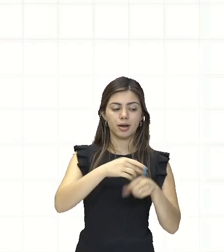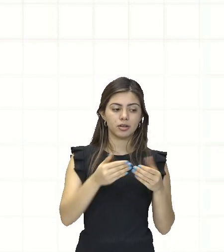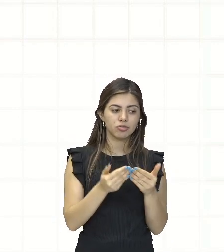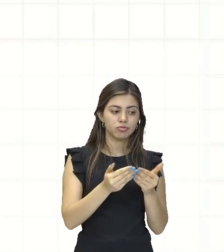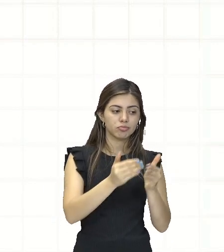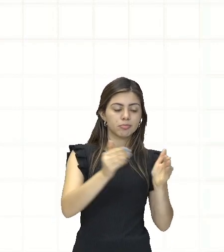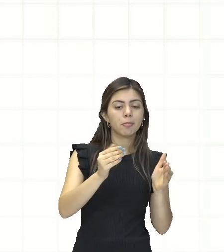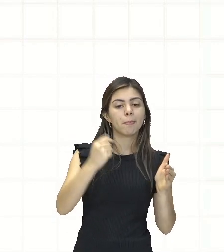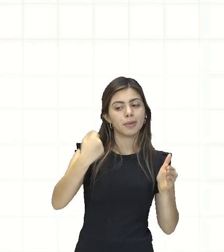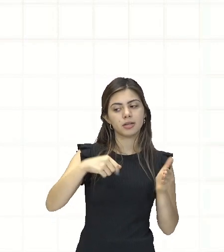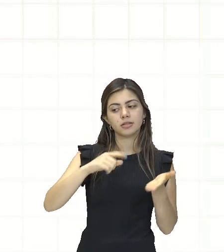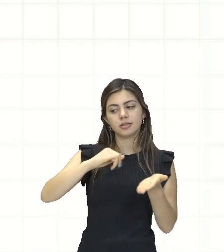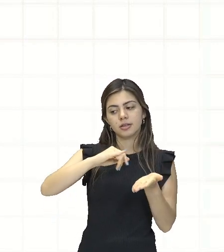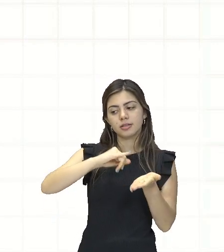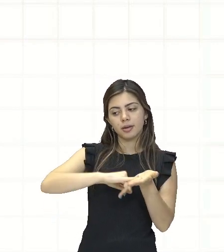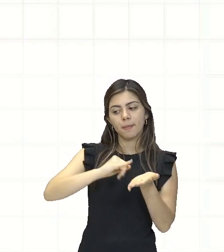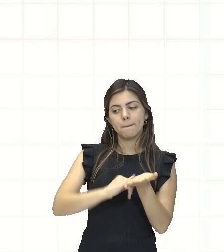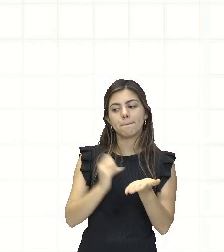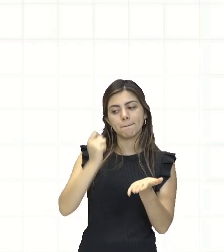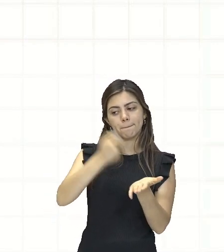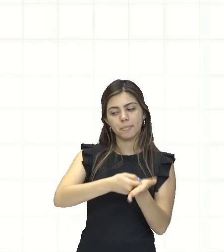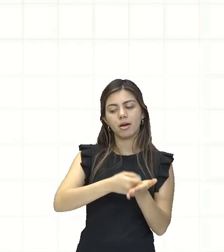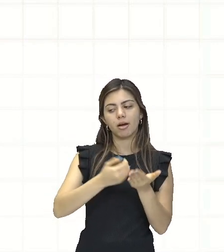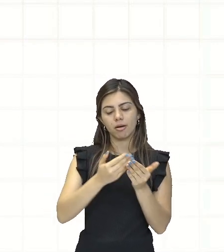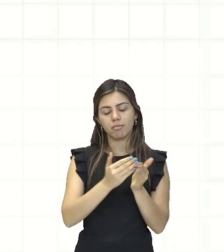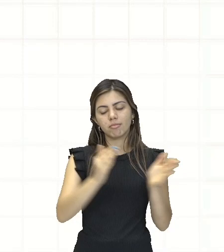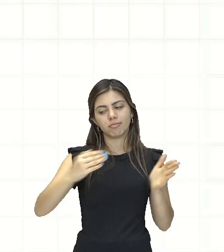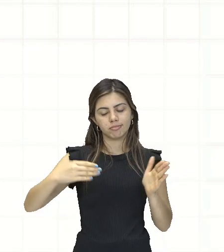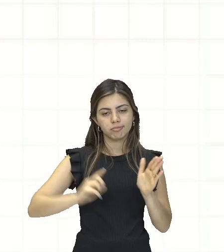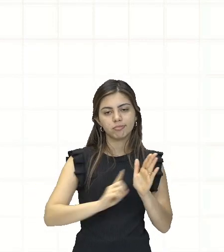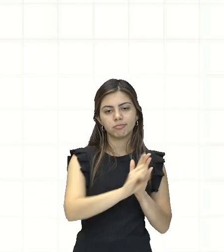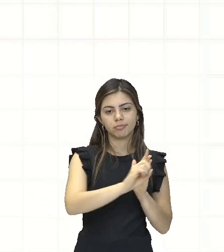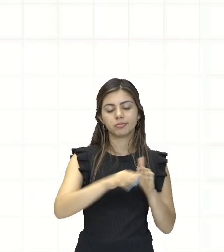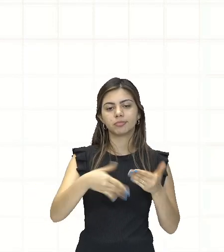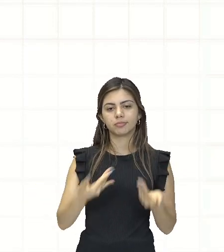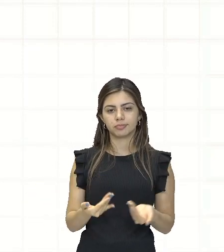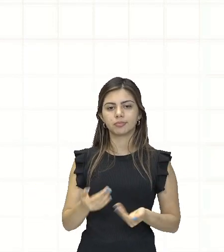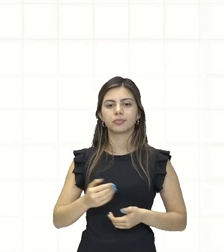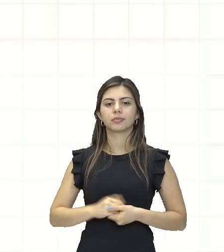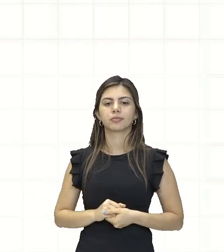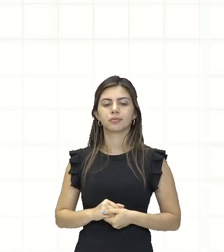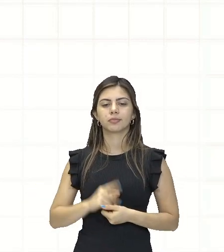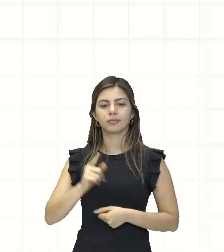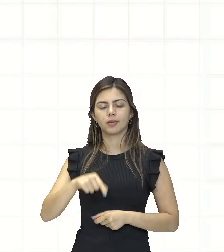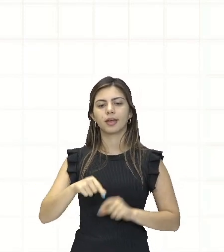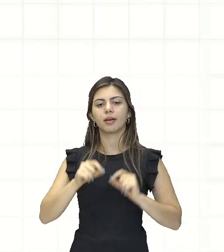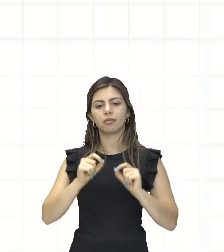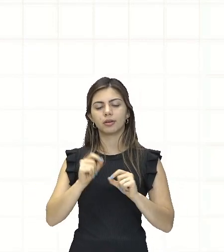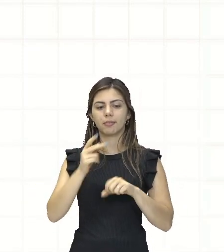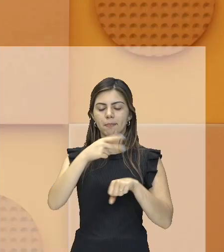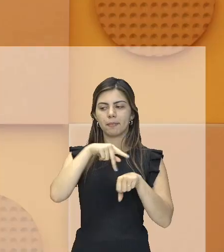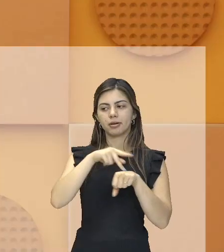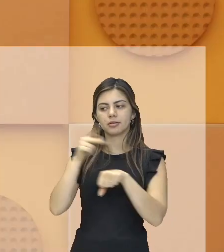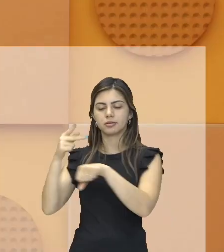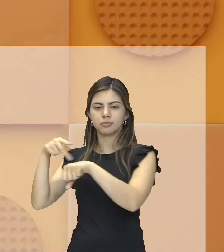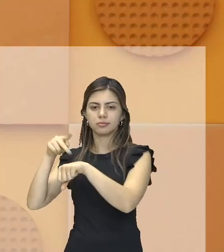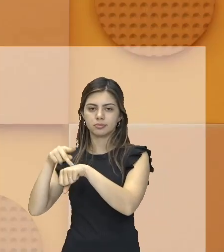precisa pagar impostos. E esses impostos eu chamo de taxas alfandegárias ou